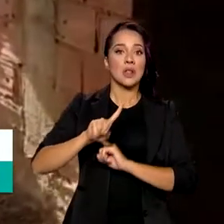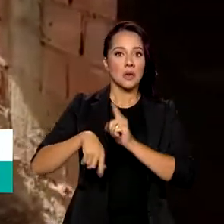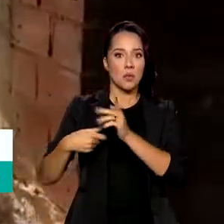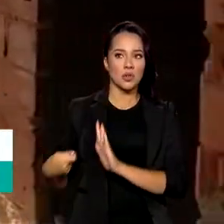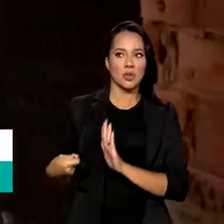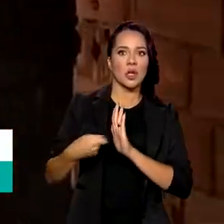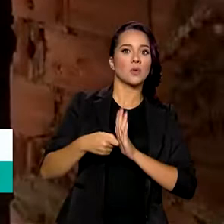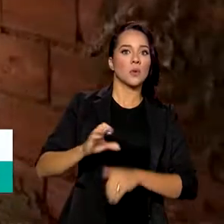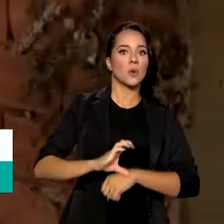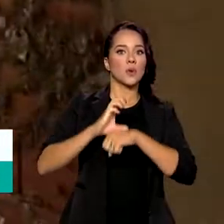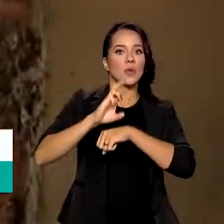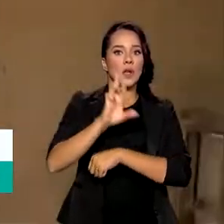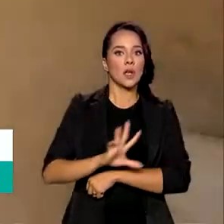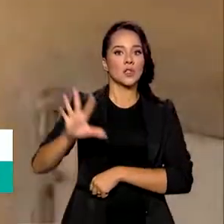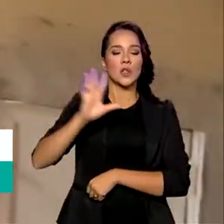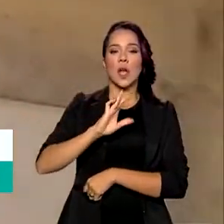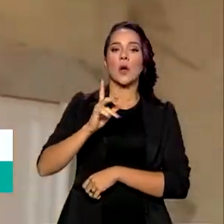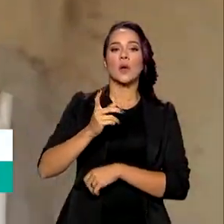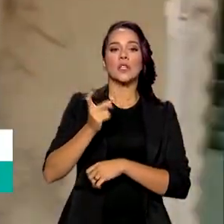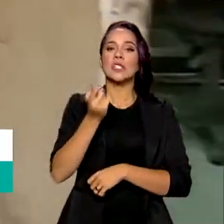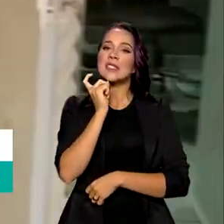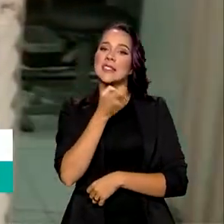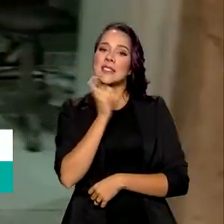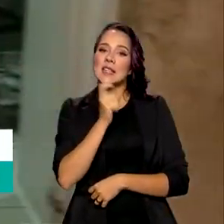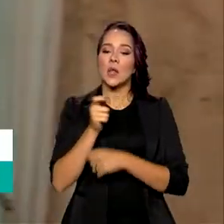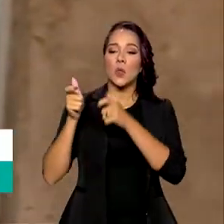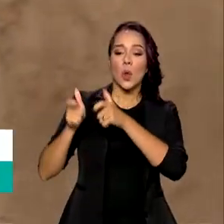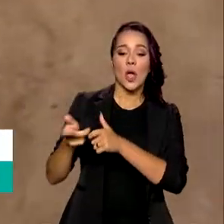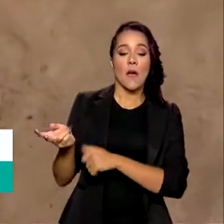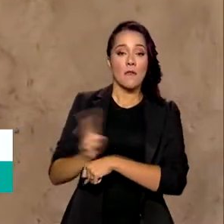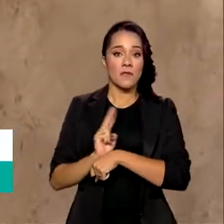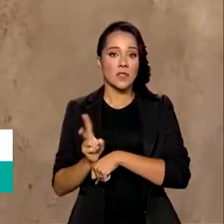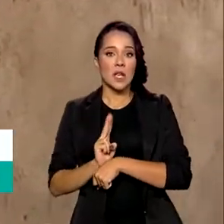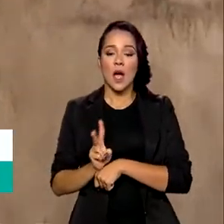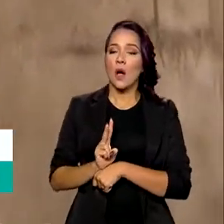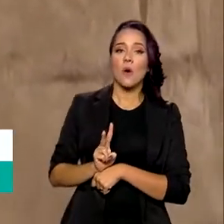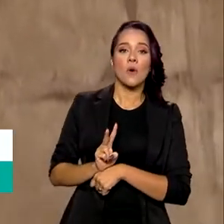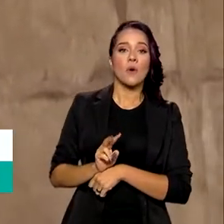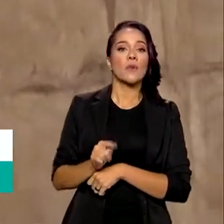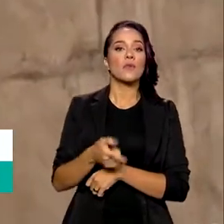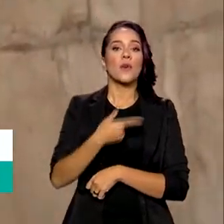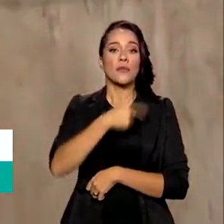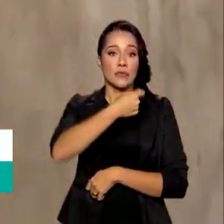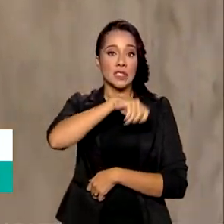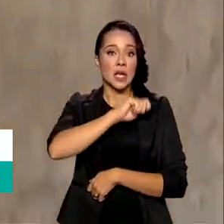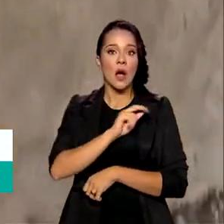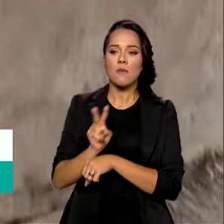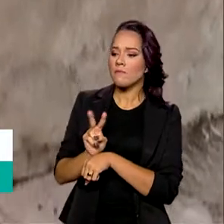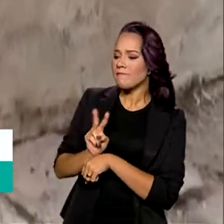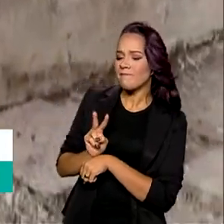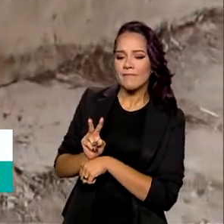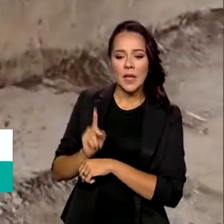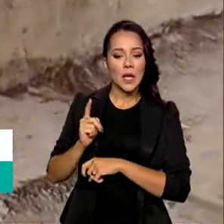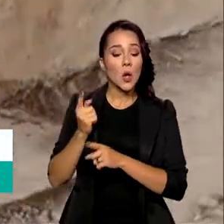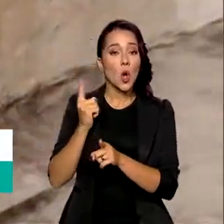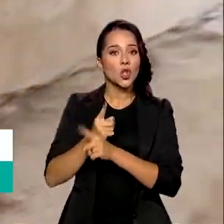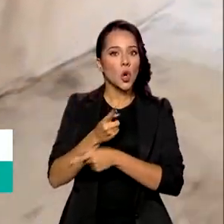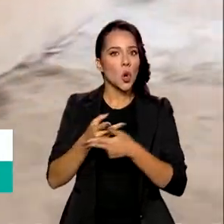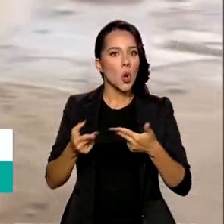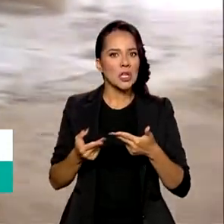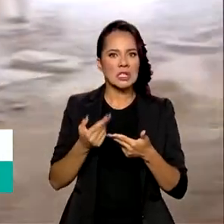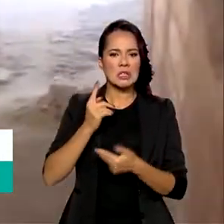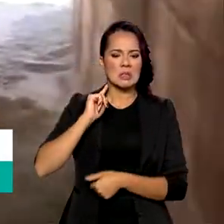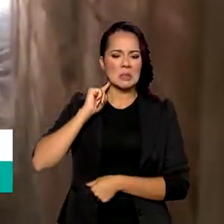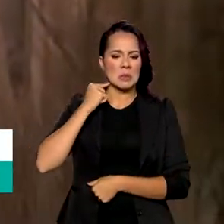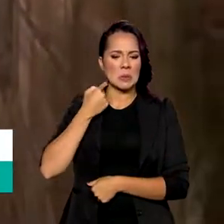de uma denúncia do Conselho Regional de Odontologia ali no local fiscais da Vigilância Sanitária também encontraram instrumentos não esterilizados